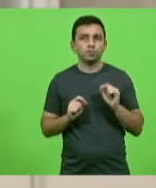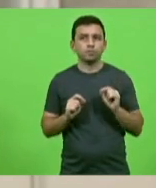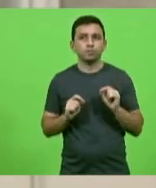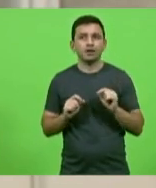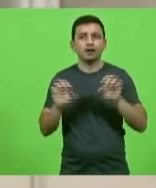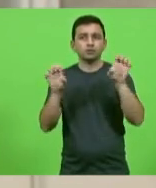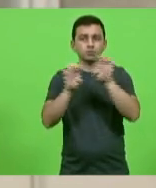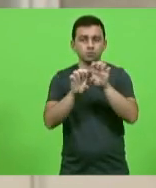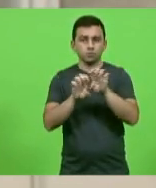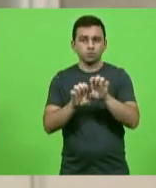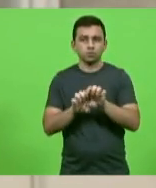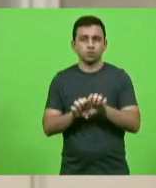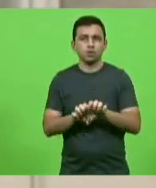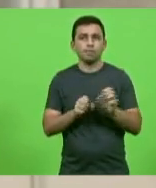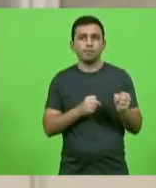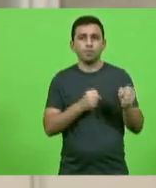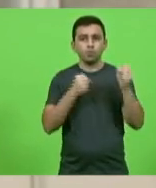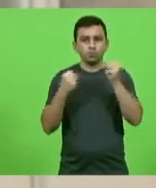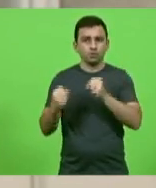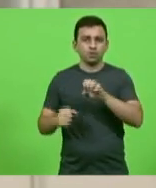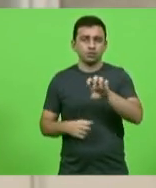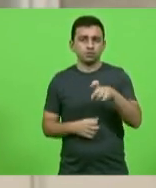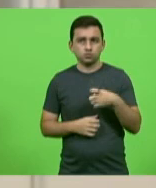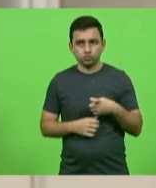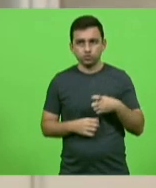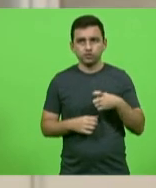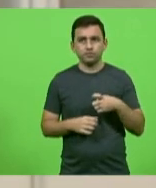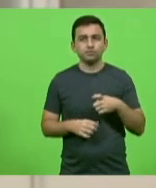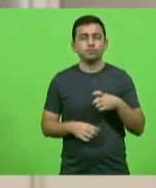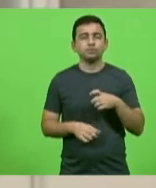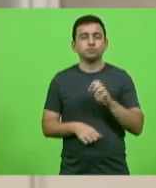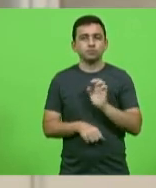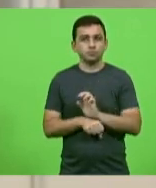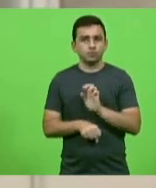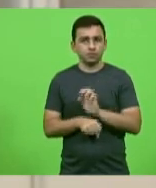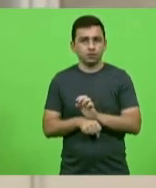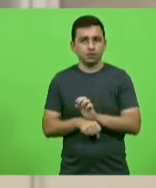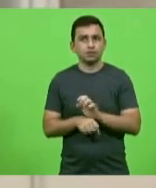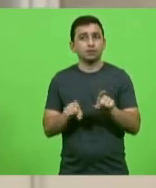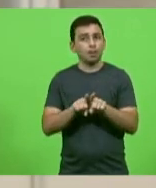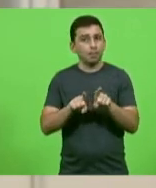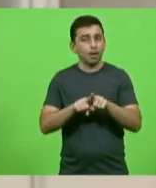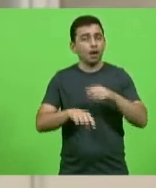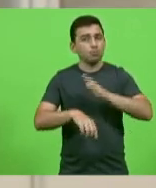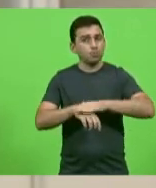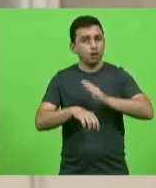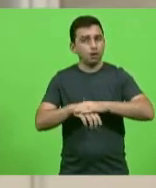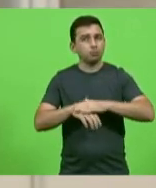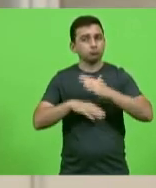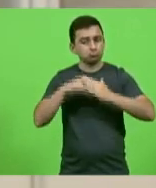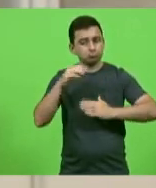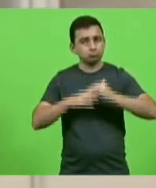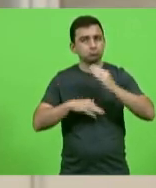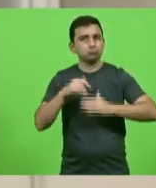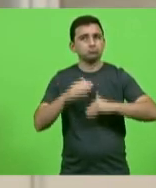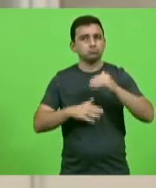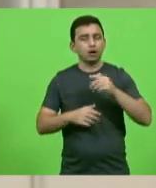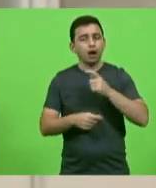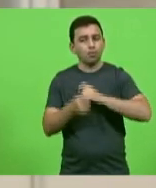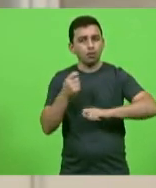da estrutura do Poder Executivo Estadual sobretudo das atribuições e competências